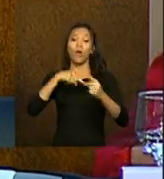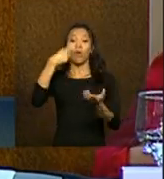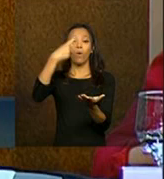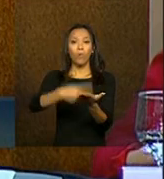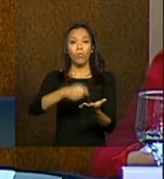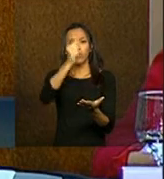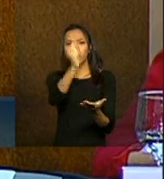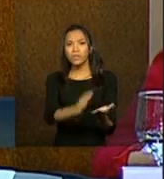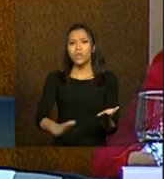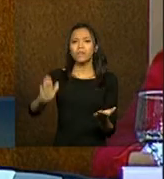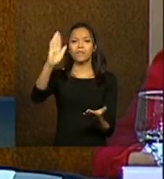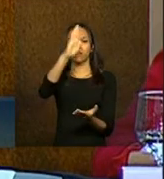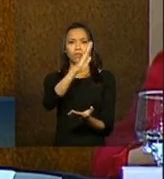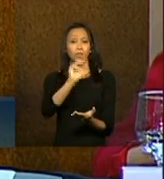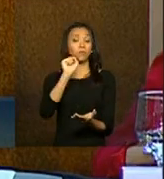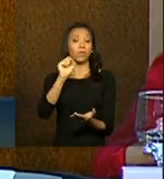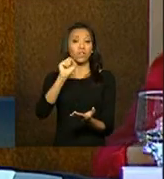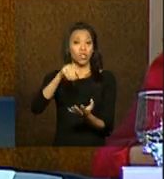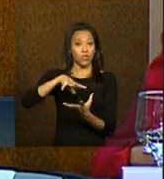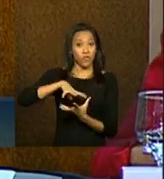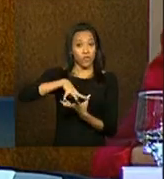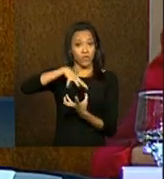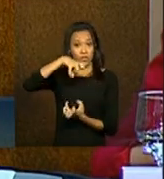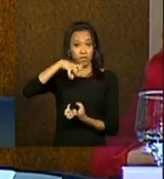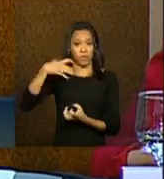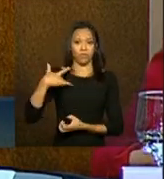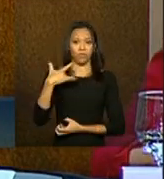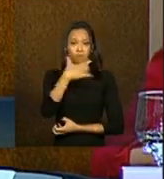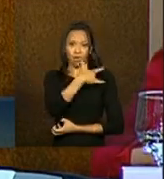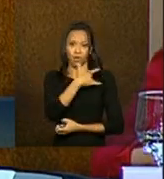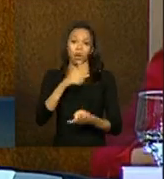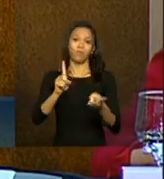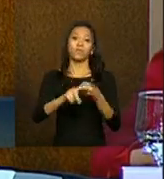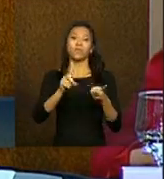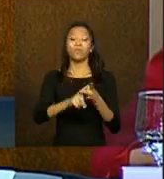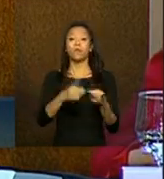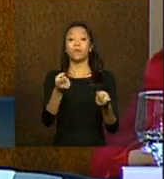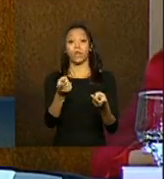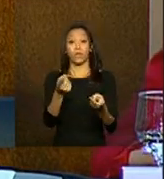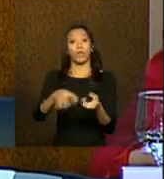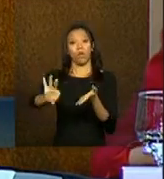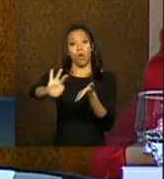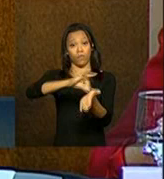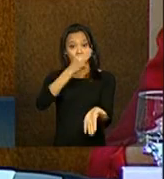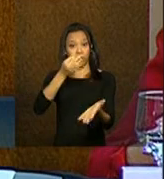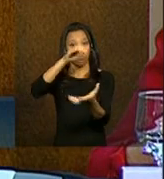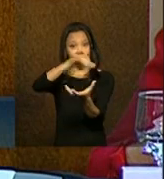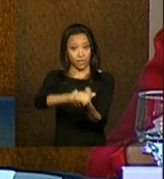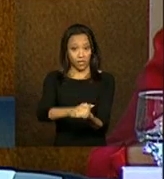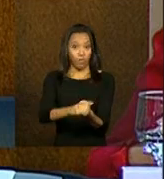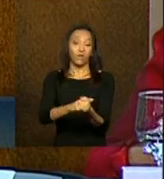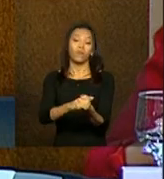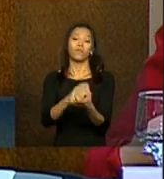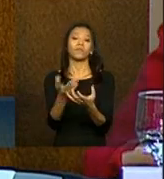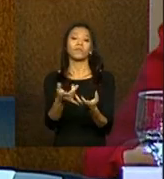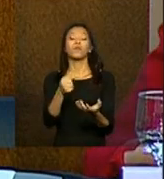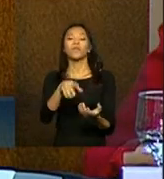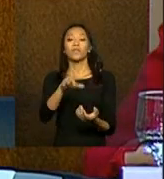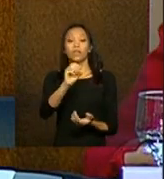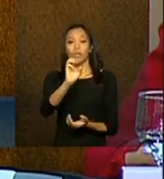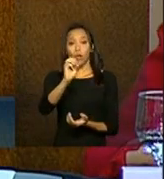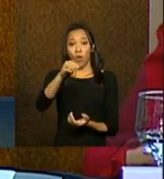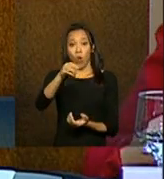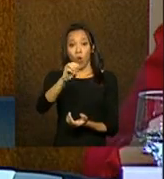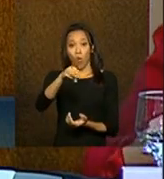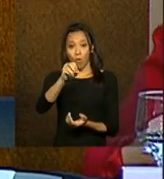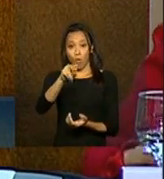nacional por envelhecimento ativo, a regularização do casamento homoafetivo, o Sistema Nacional de